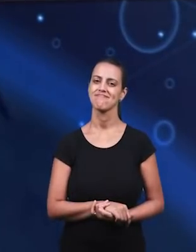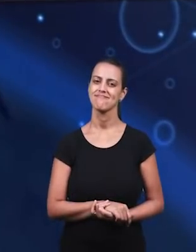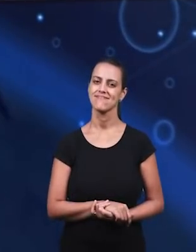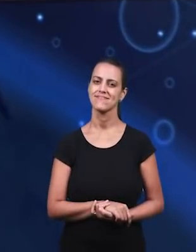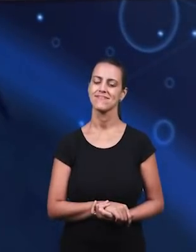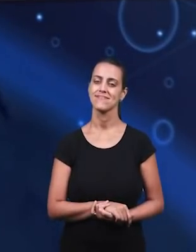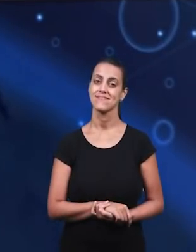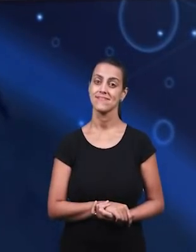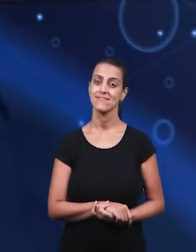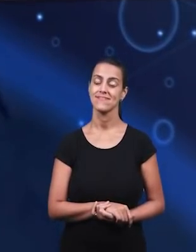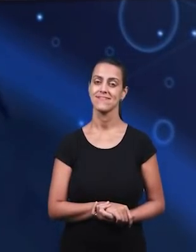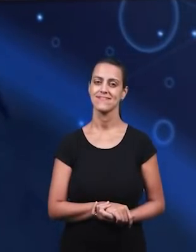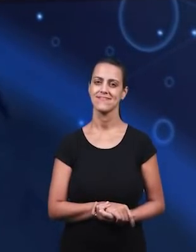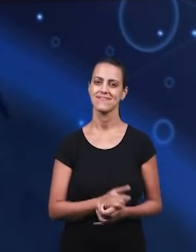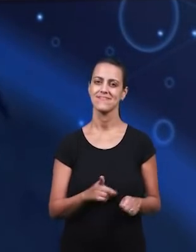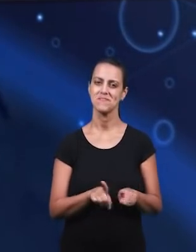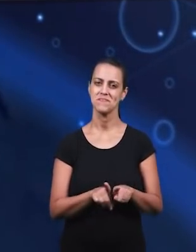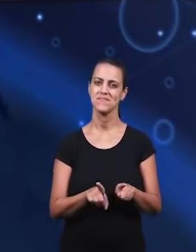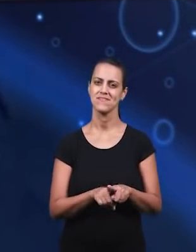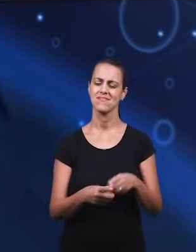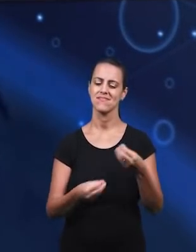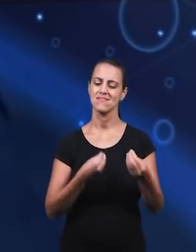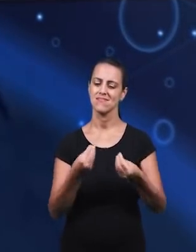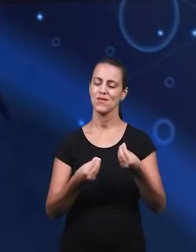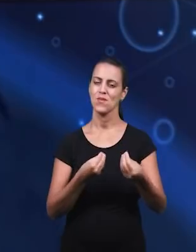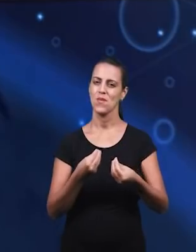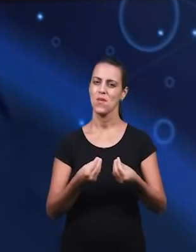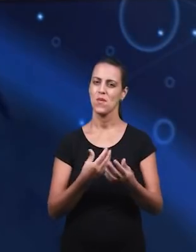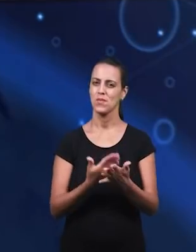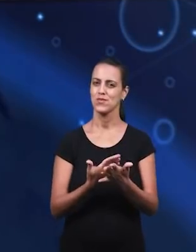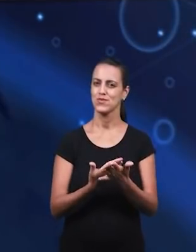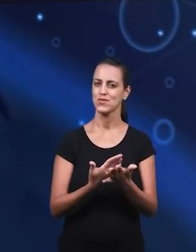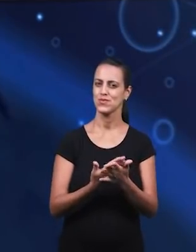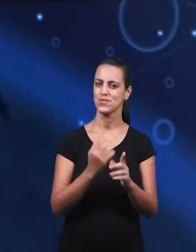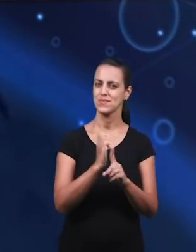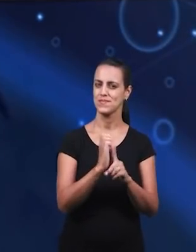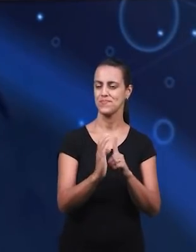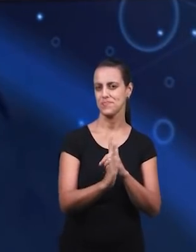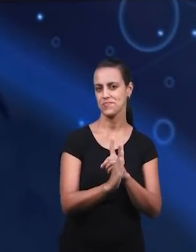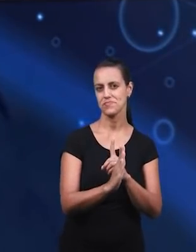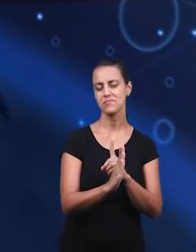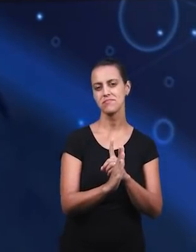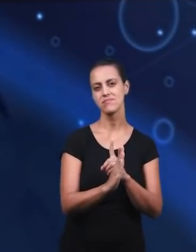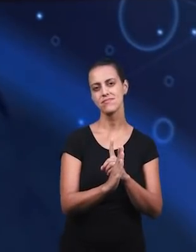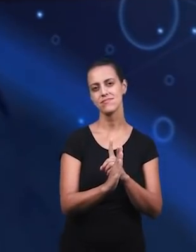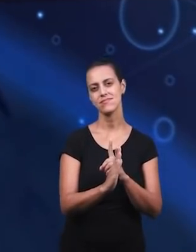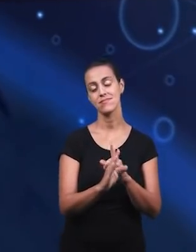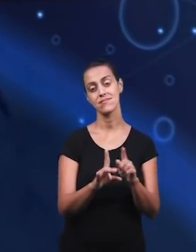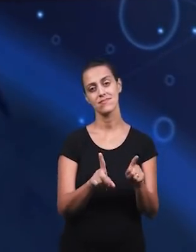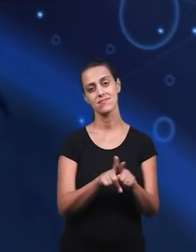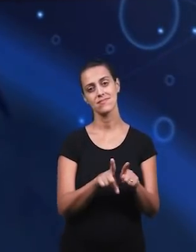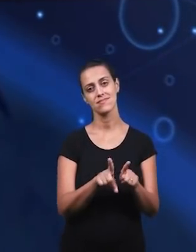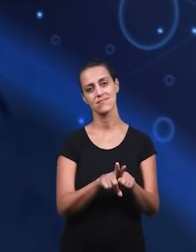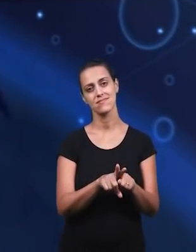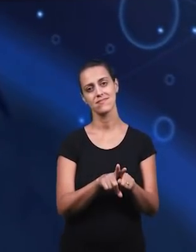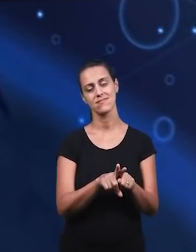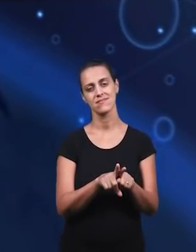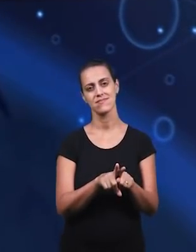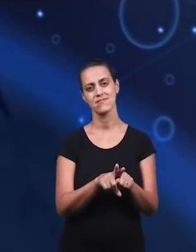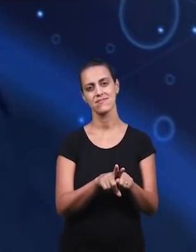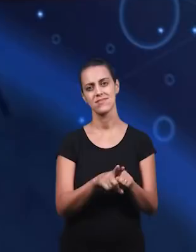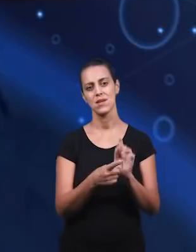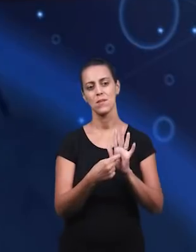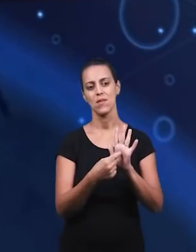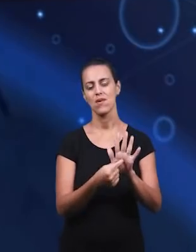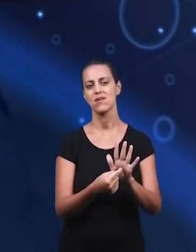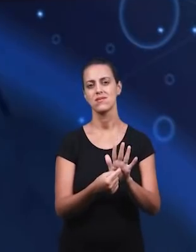irmão. E a maneira como o estudo da Escola Bíblica Dominical, ele traz para os irmãos